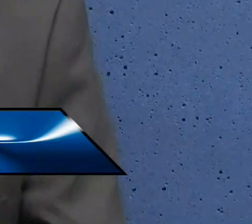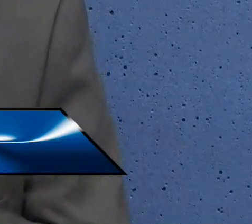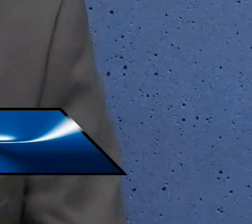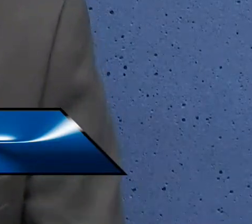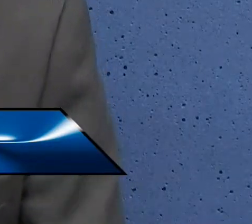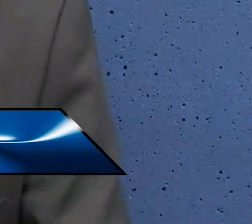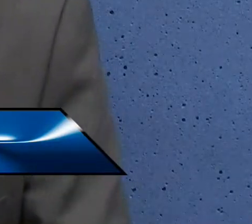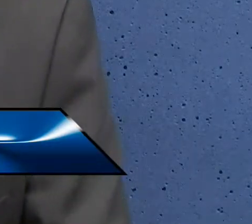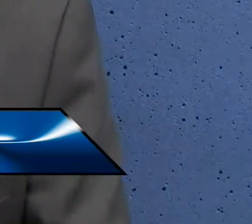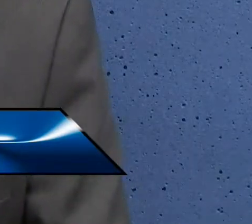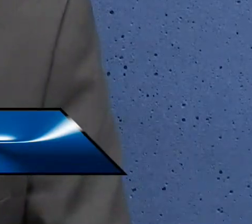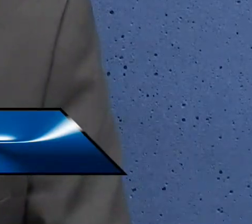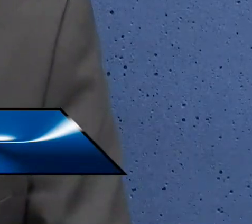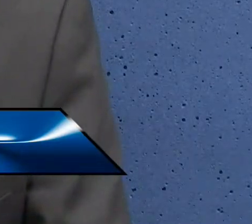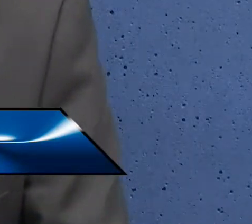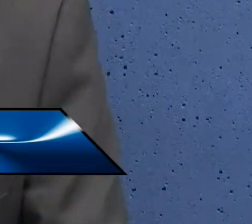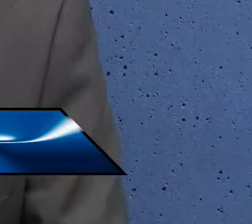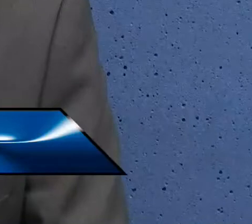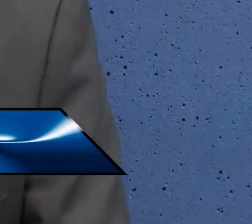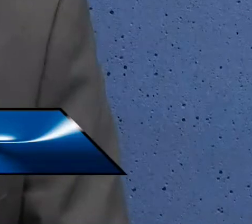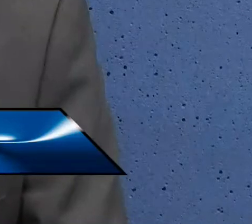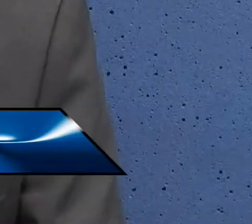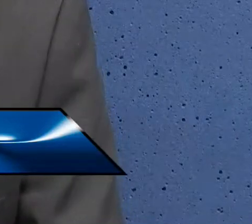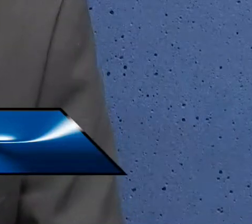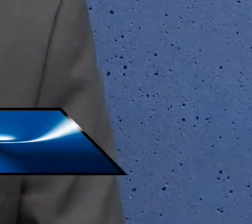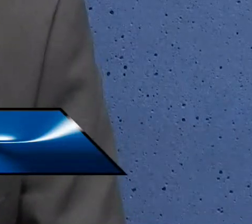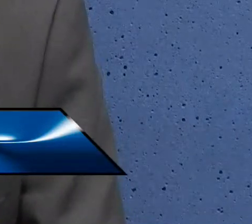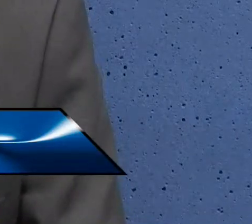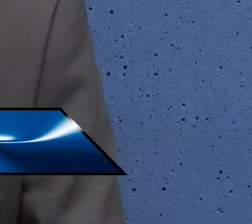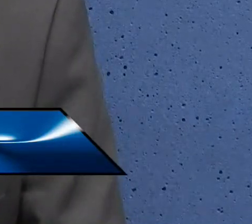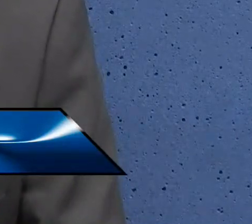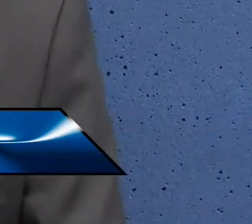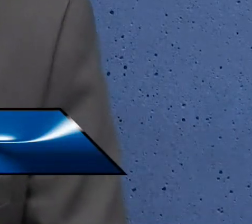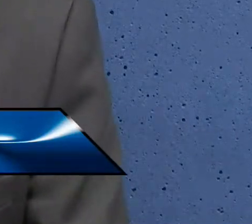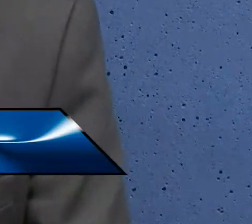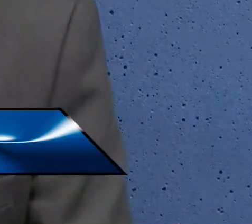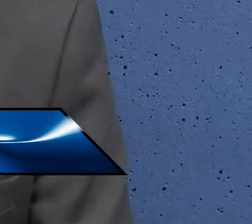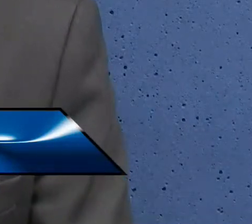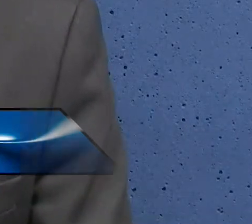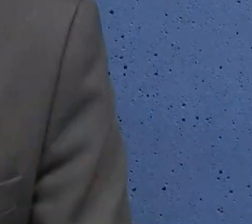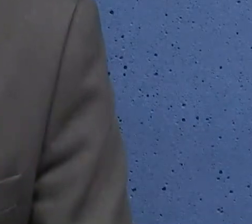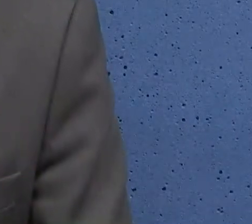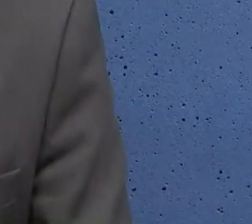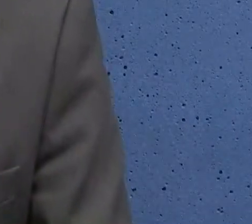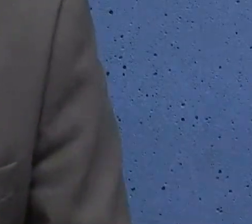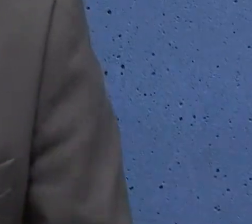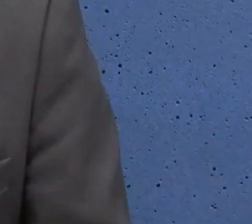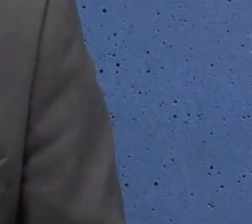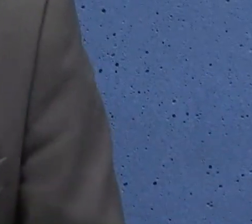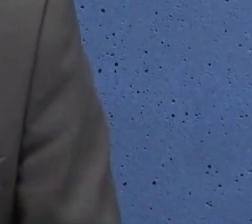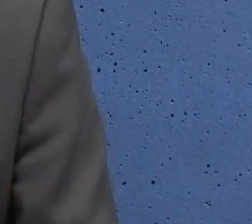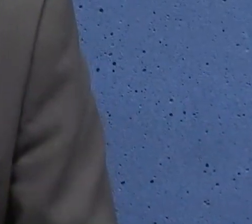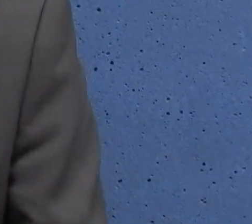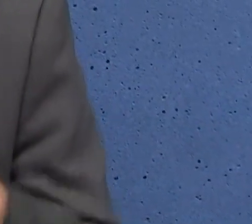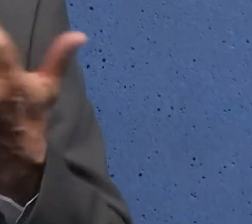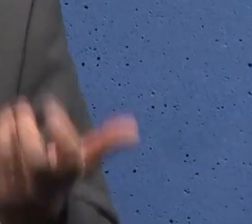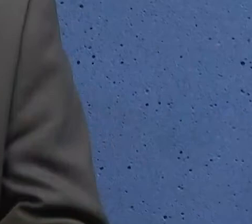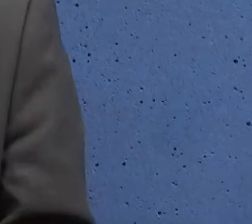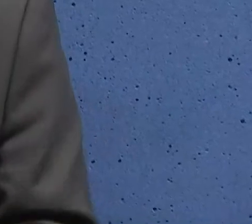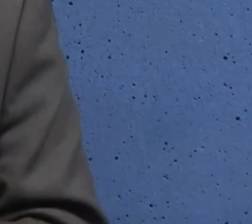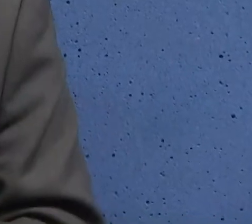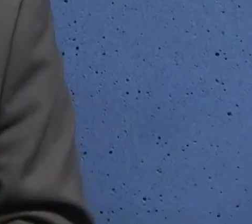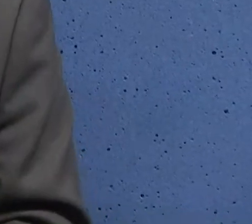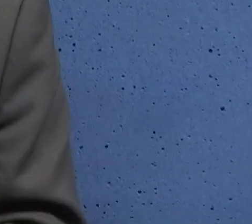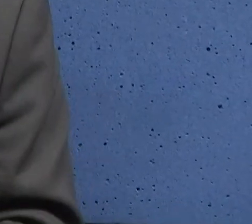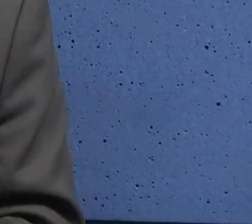Campinas, levando essas informações, só tende a ajudar cada vez mais as pessoas. Obrigada, vereador. Parabéns pelo tema. Eu que